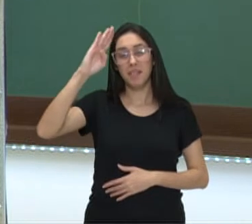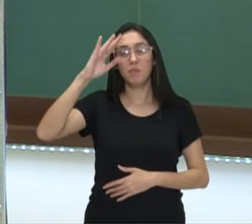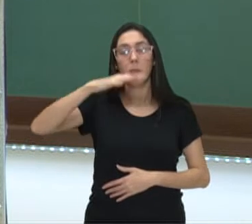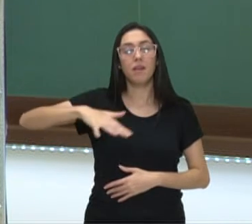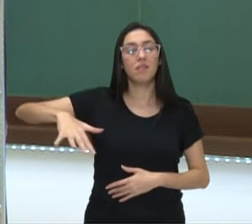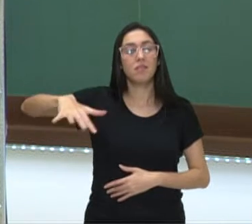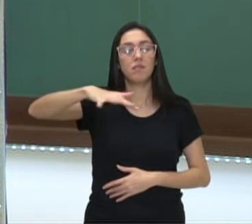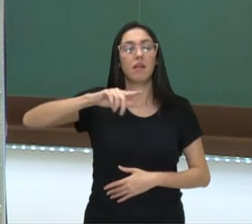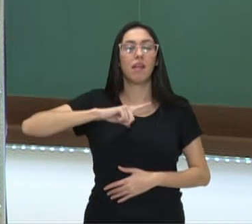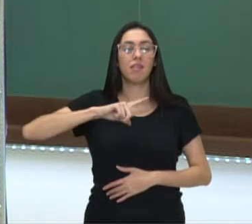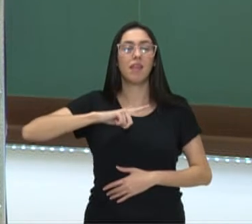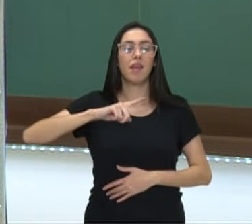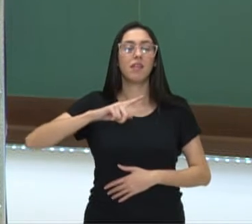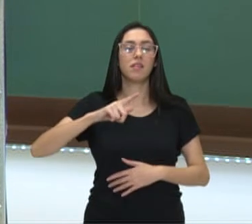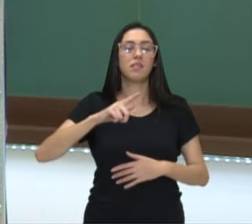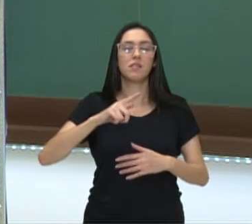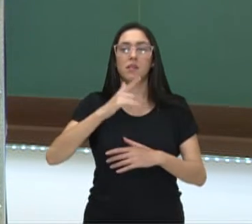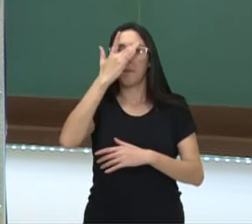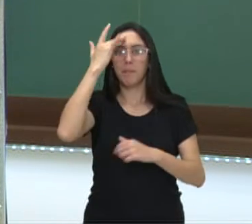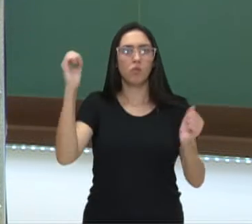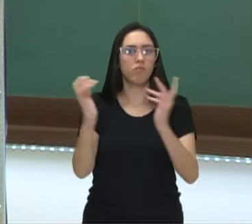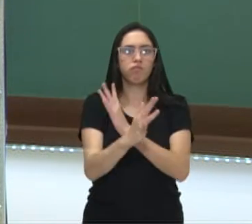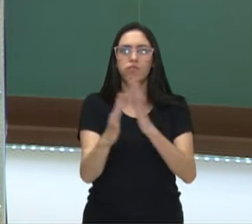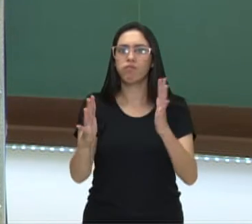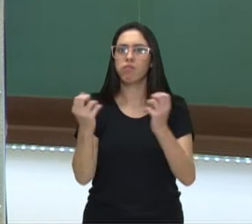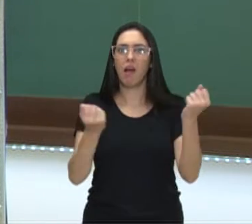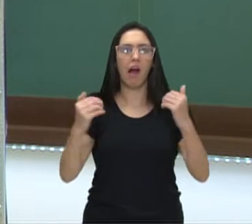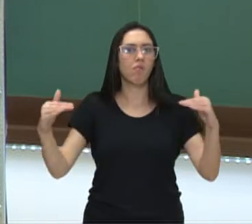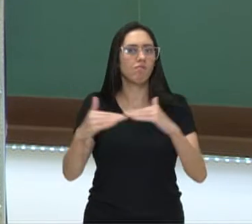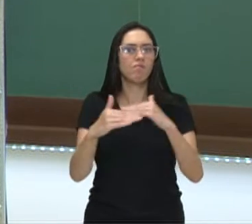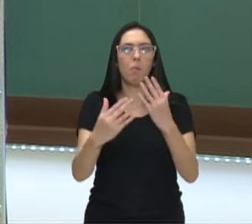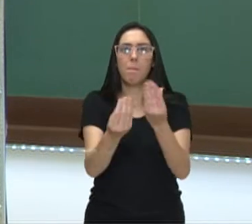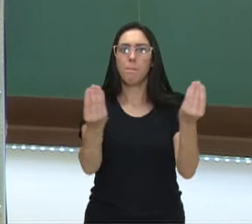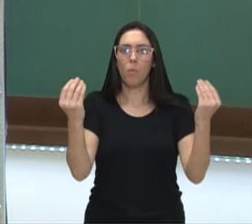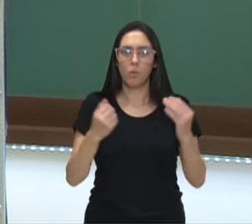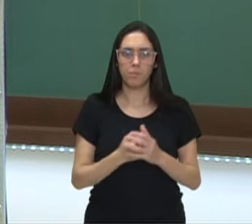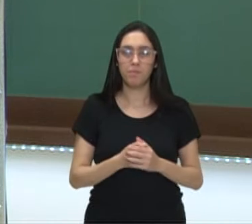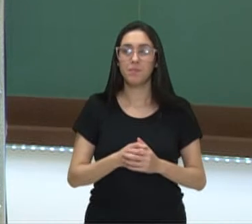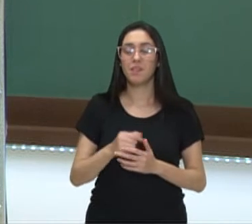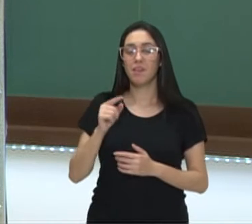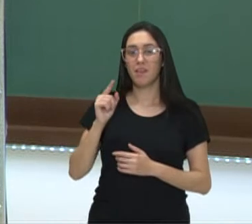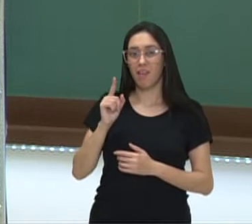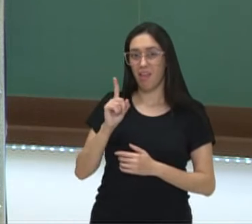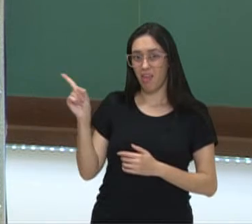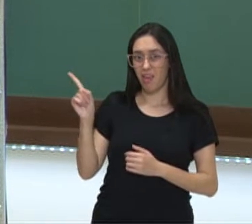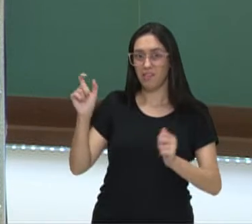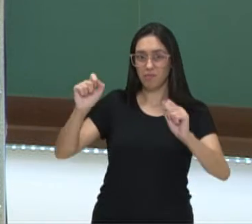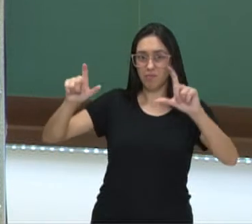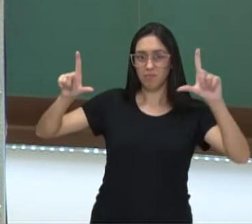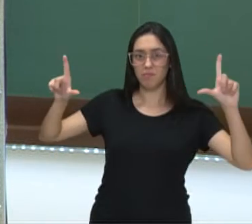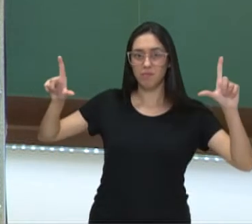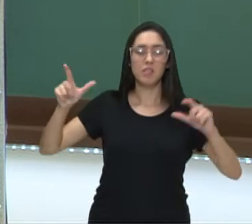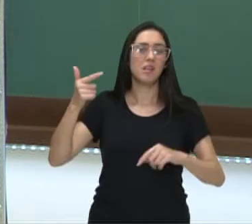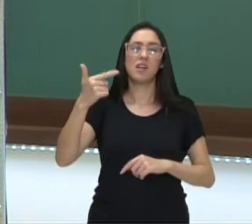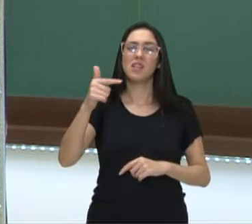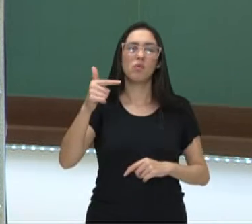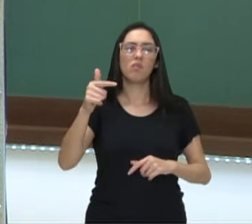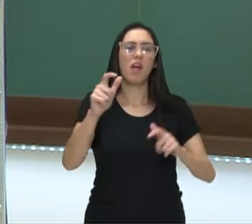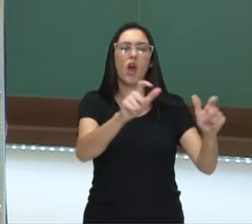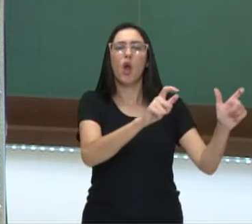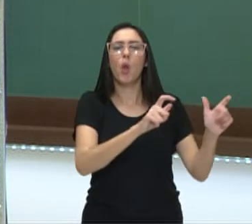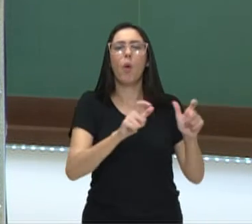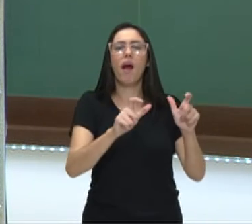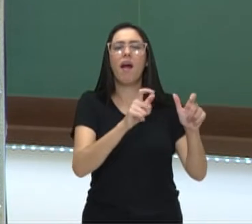de pessoas. Nós nunca vamos encontrar placas publicitárias, esses outdoors, em locais que não dispõem de